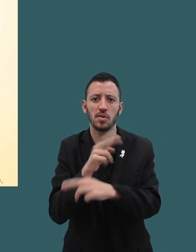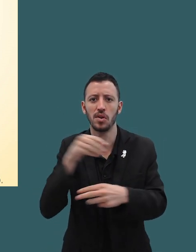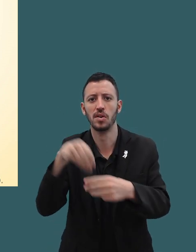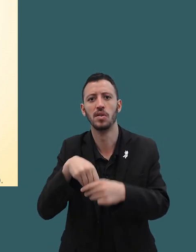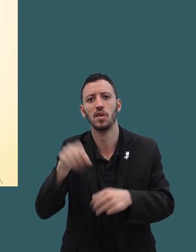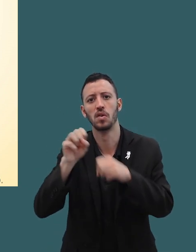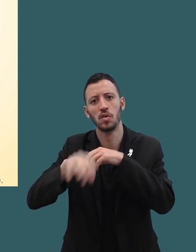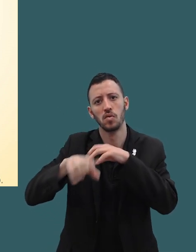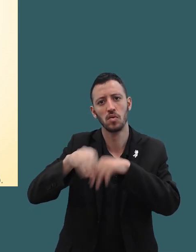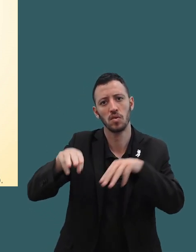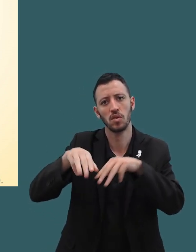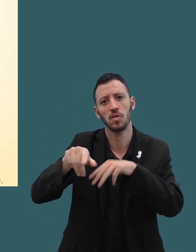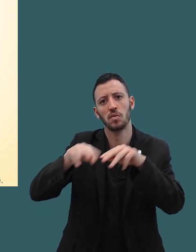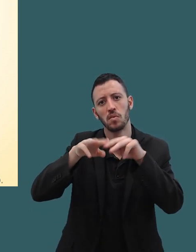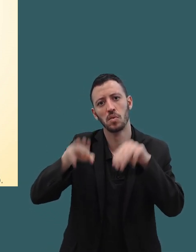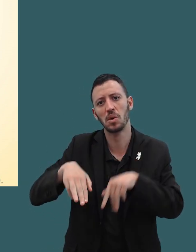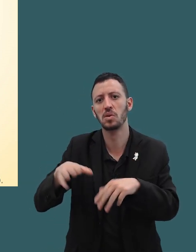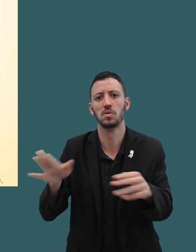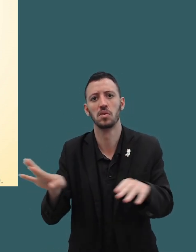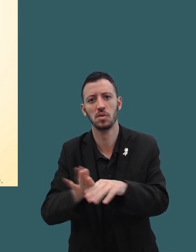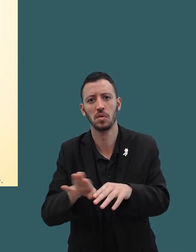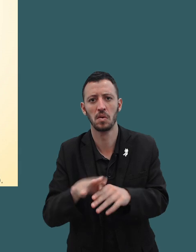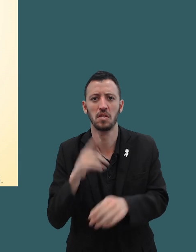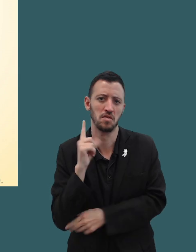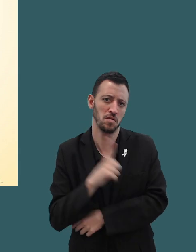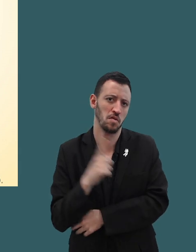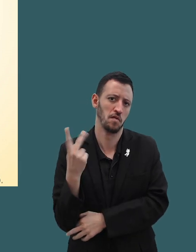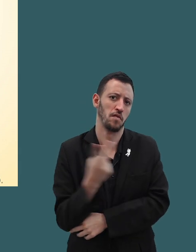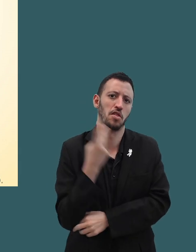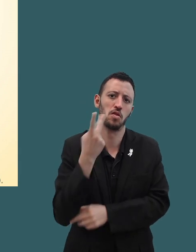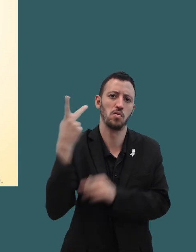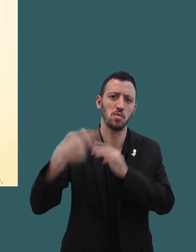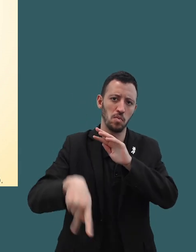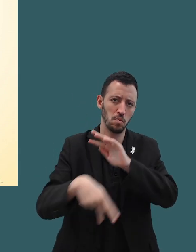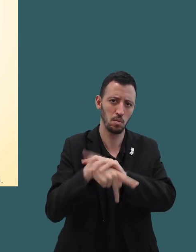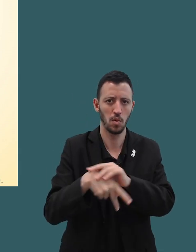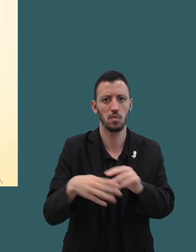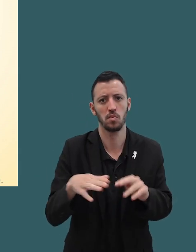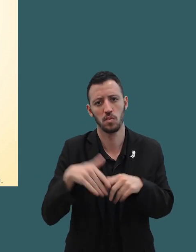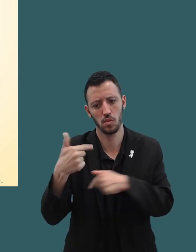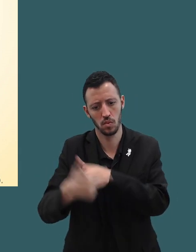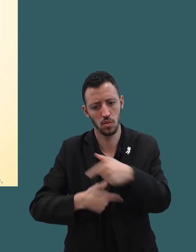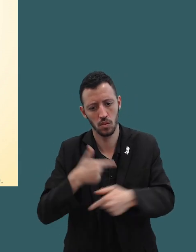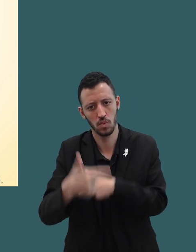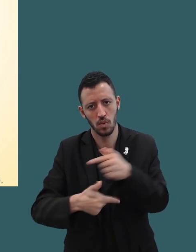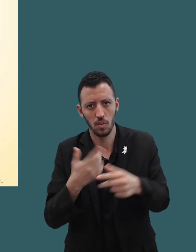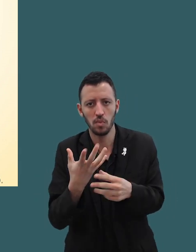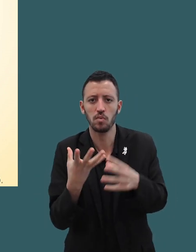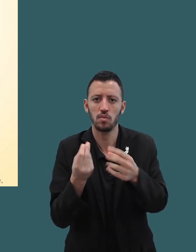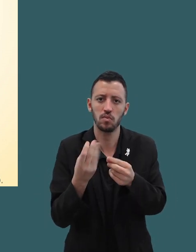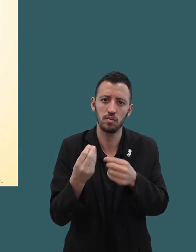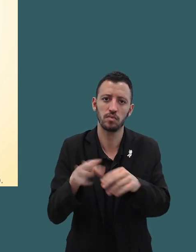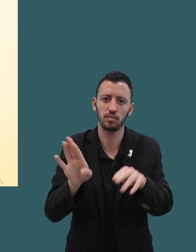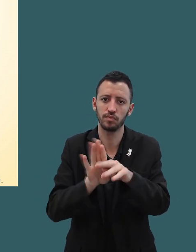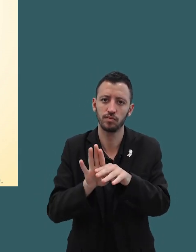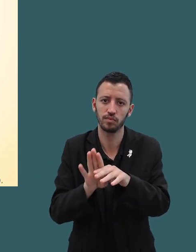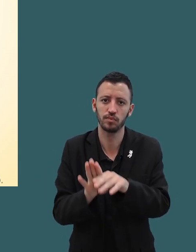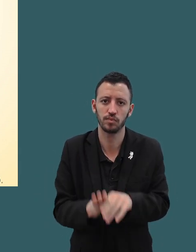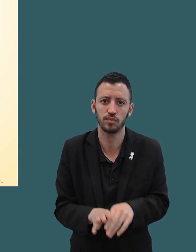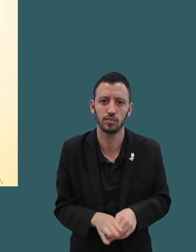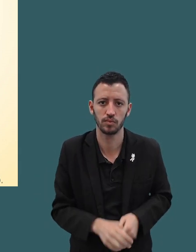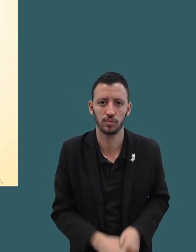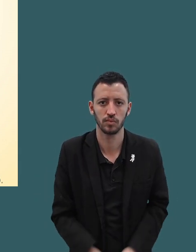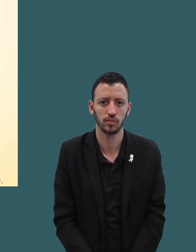educadores museais, que tem uma riqueza própria, um trabalho muito também